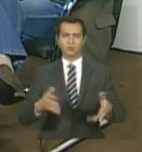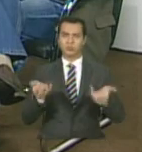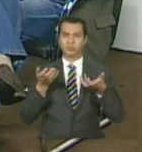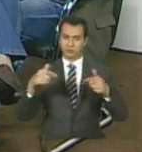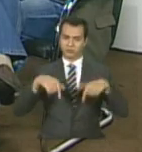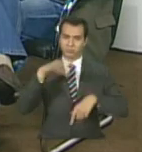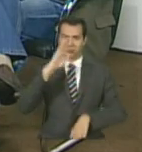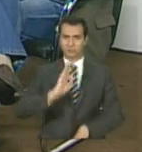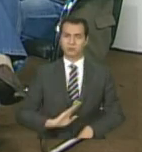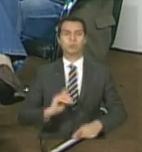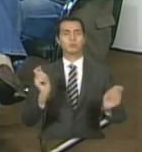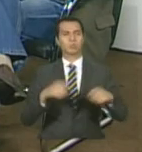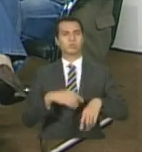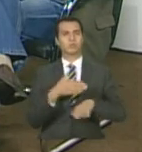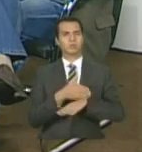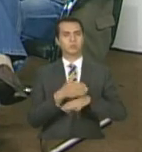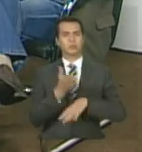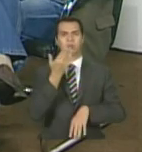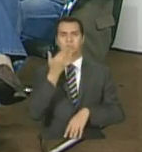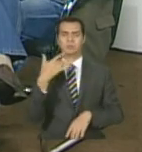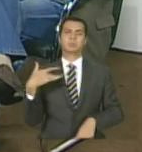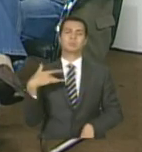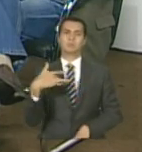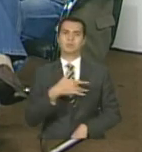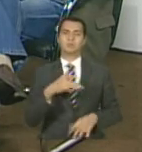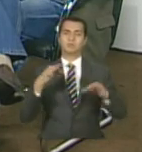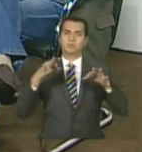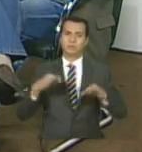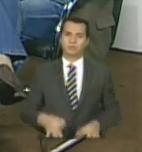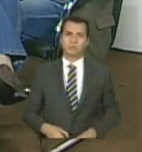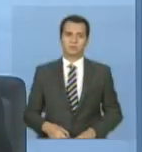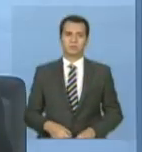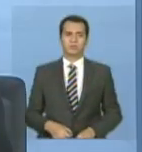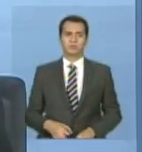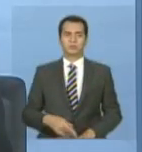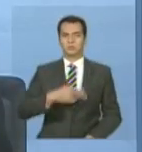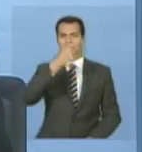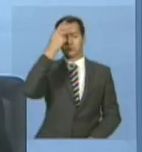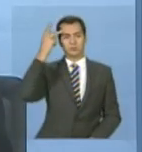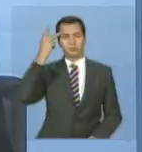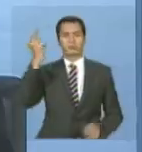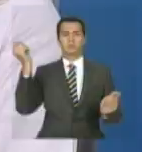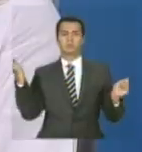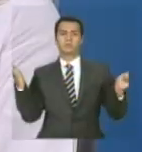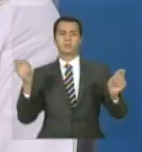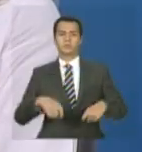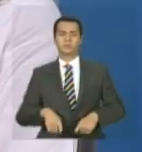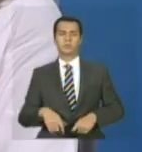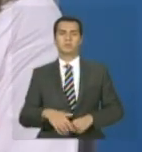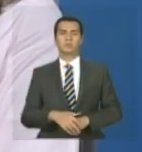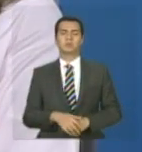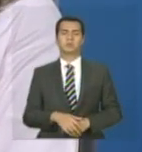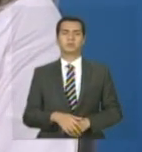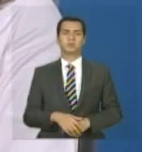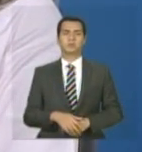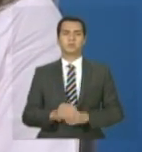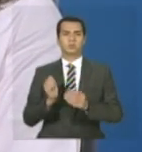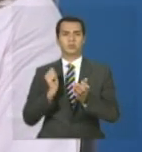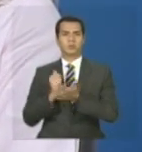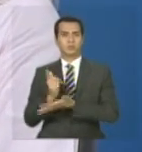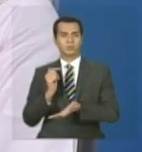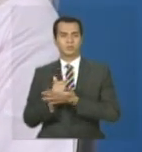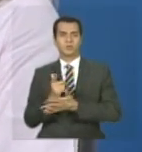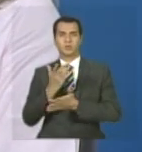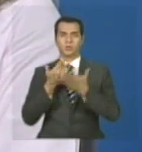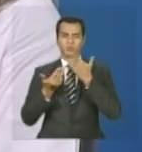tenham acesso a um alimento, a uma alimentação saudável e adequada, que as pessoas possam ter acesso aos seus alimentos produzidos localmente,